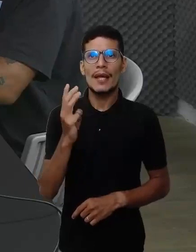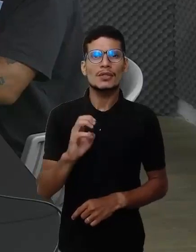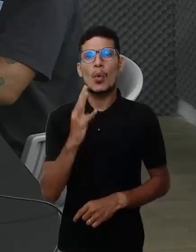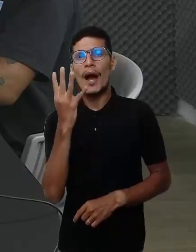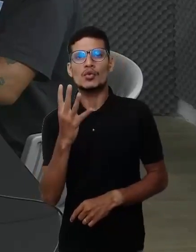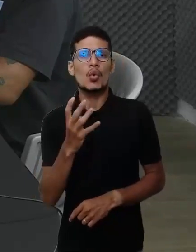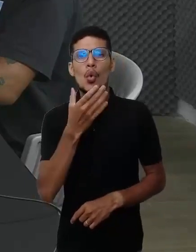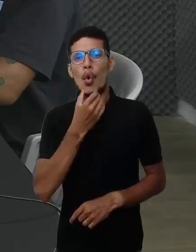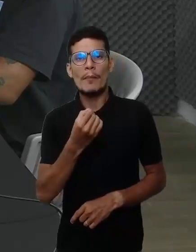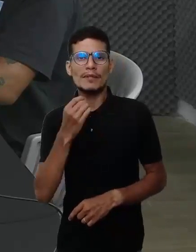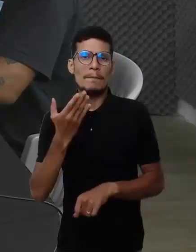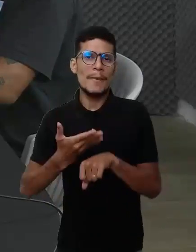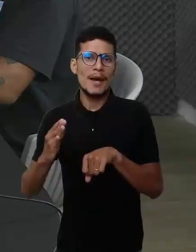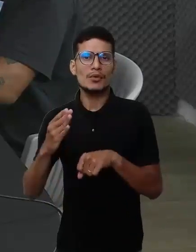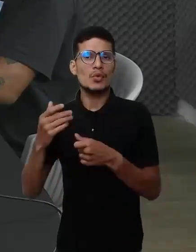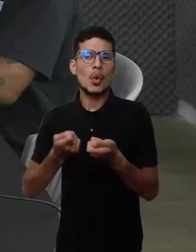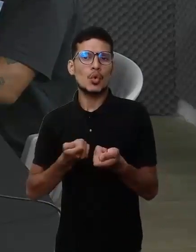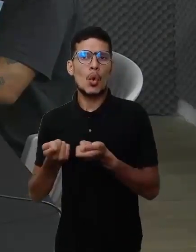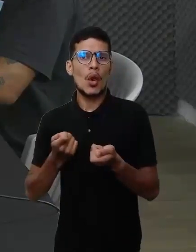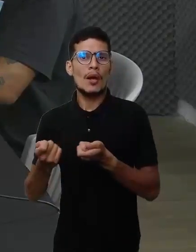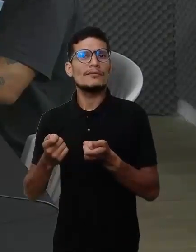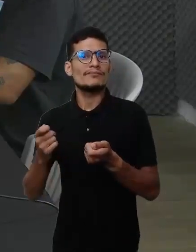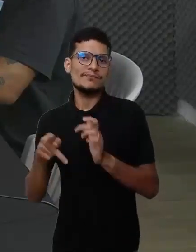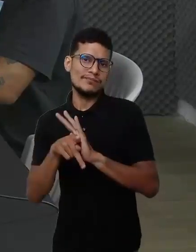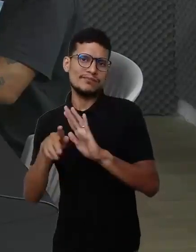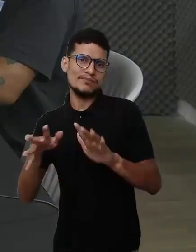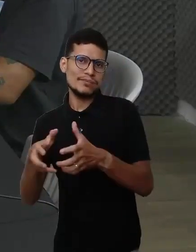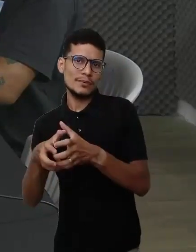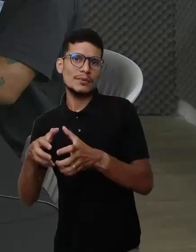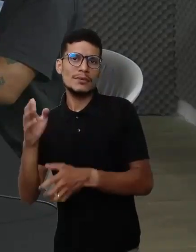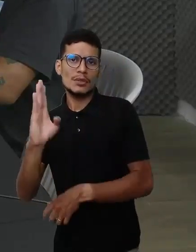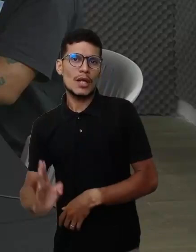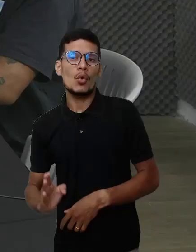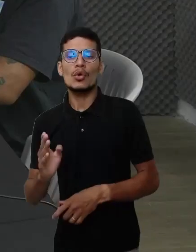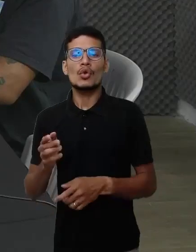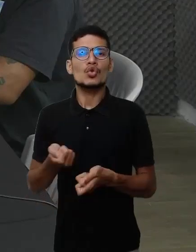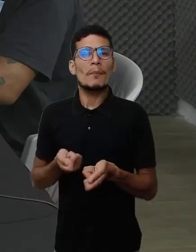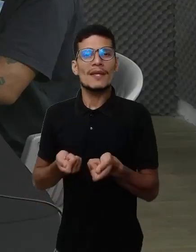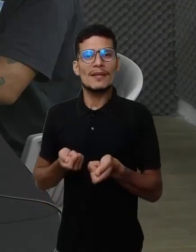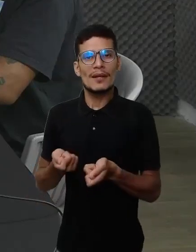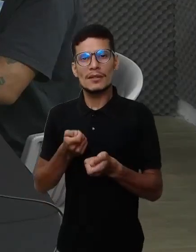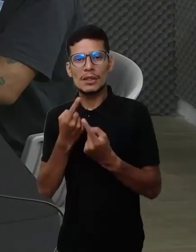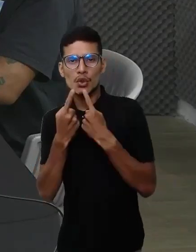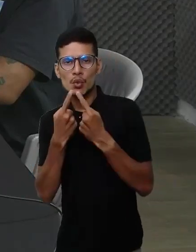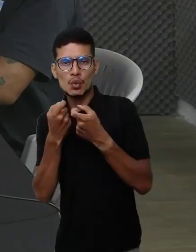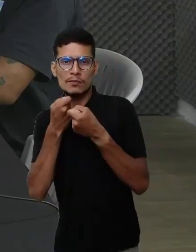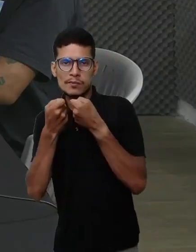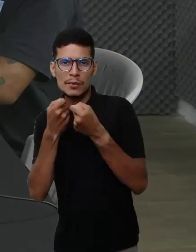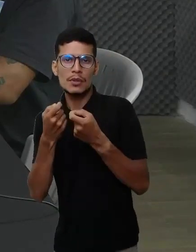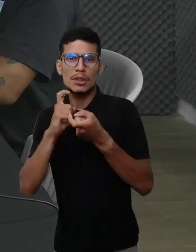que controlam redes nacionais dominam o discurso. E eles, de forma violenta, colocam, por